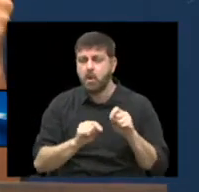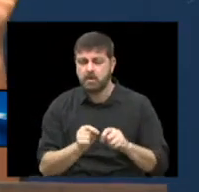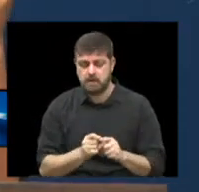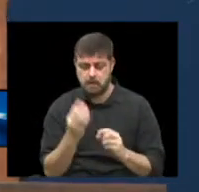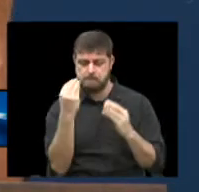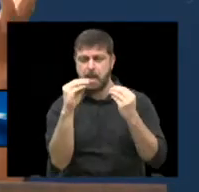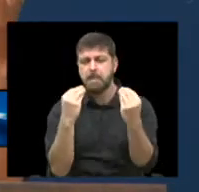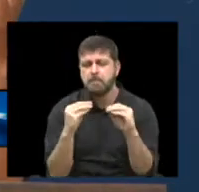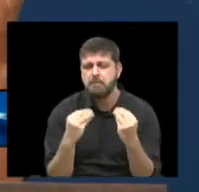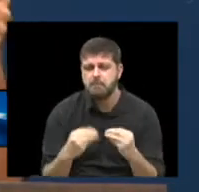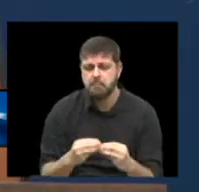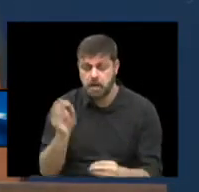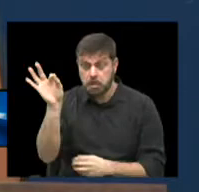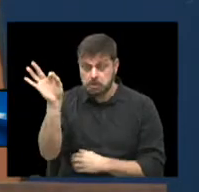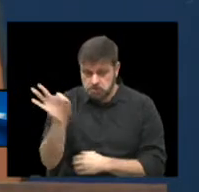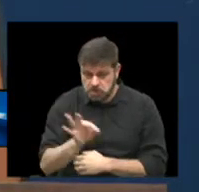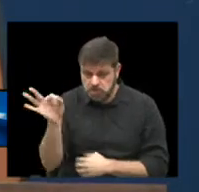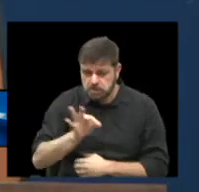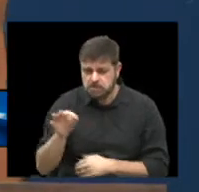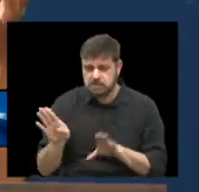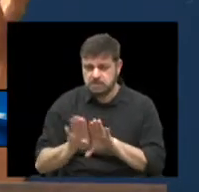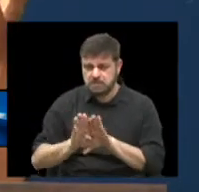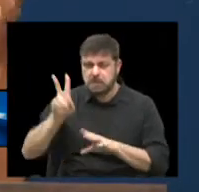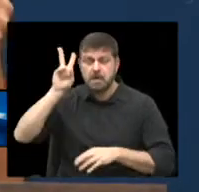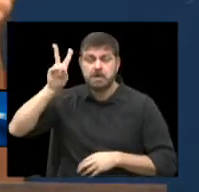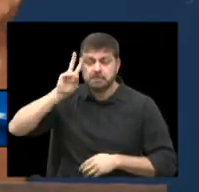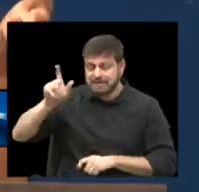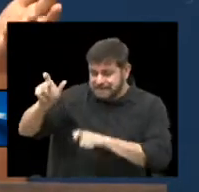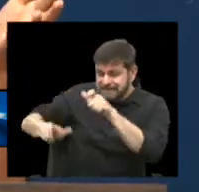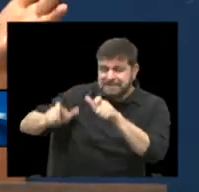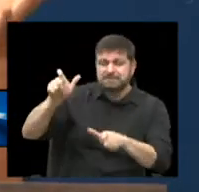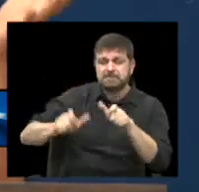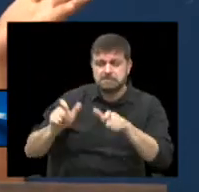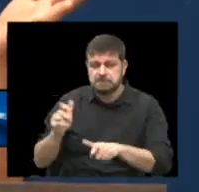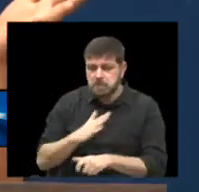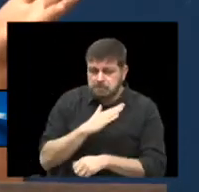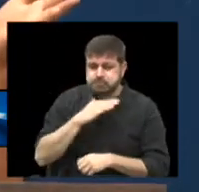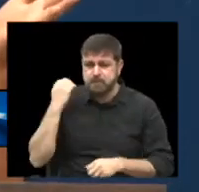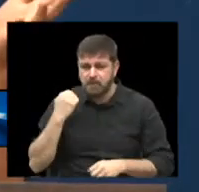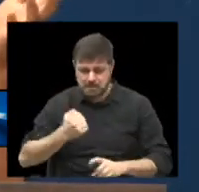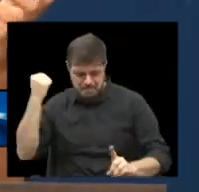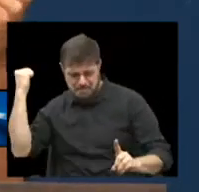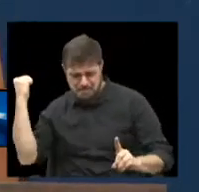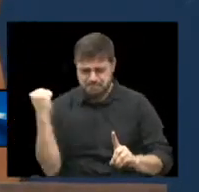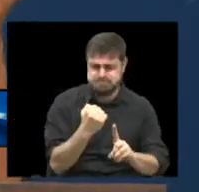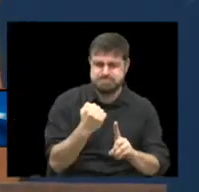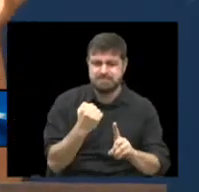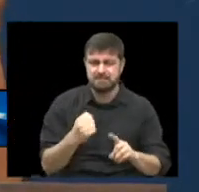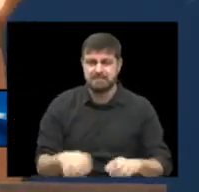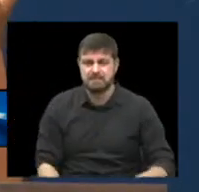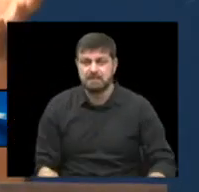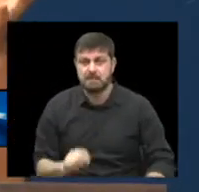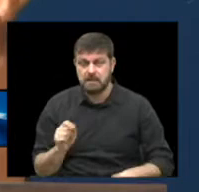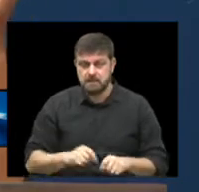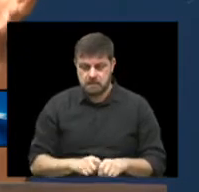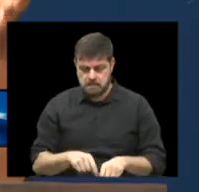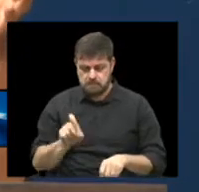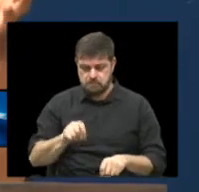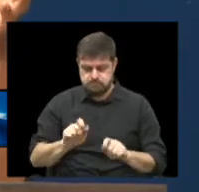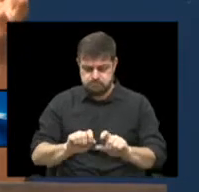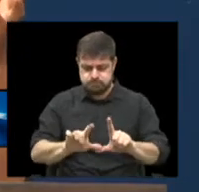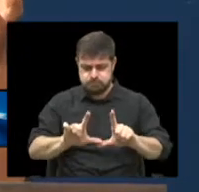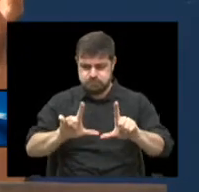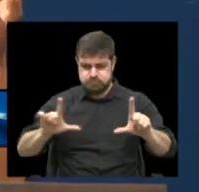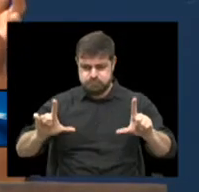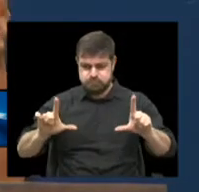estatísticas, reúne os casos de mortes e violências no Brasil todo. E quem acessar esse blog vai